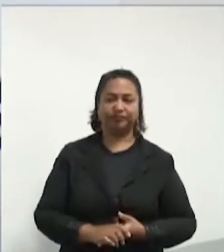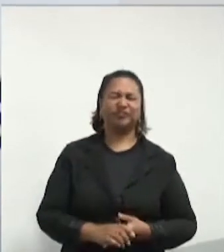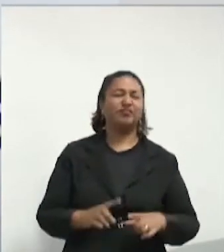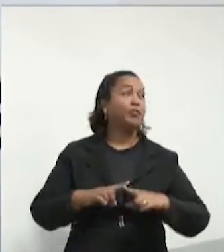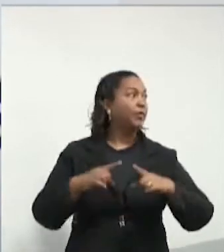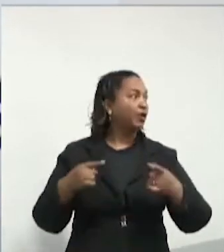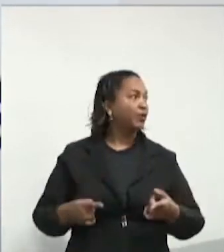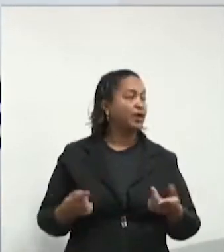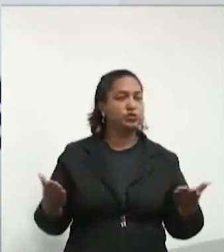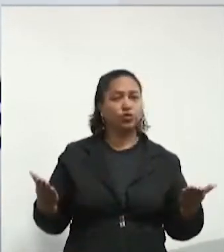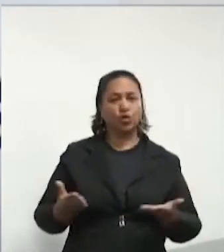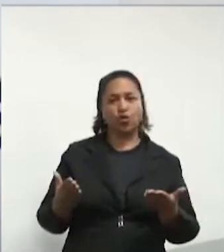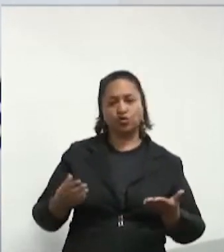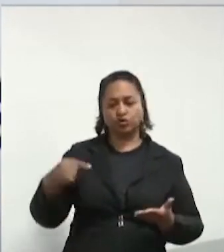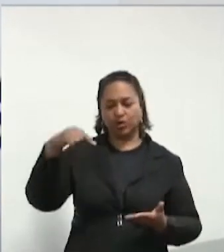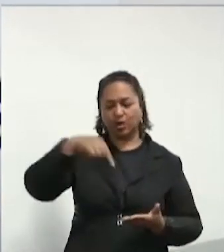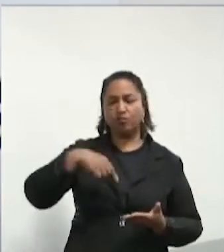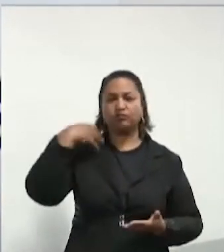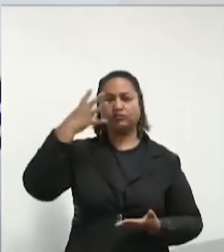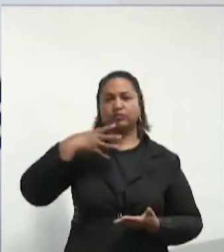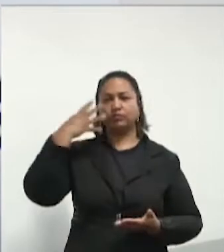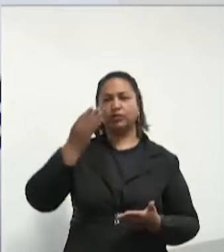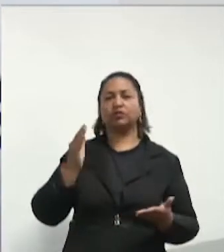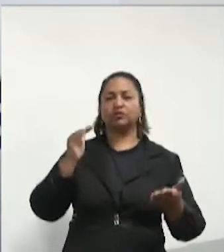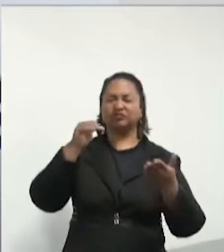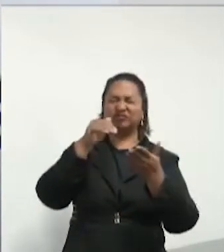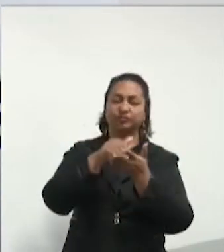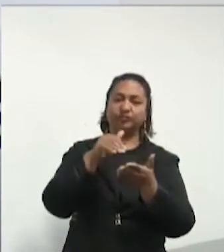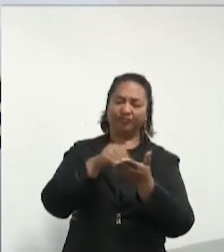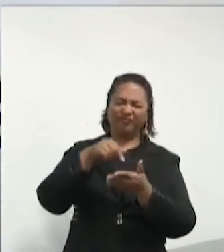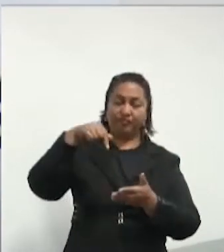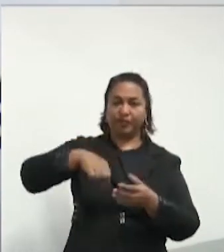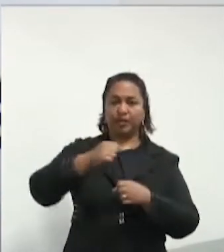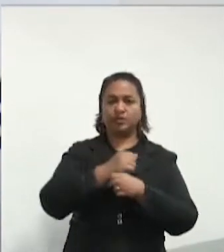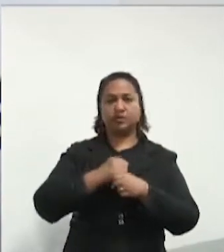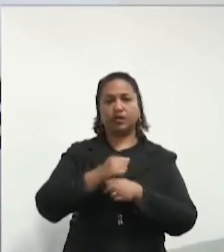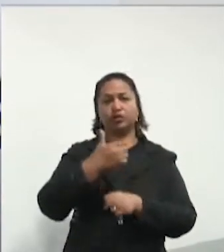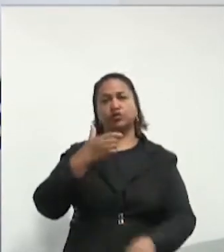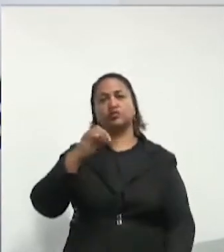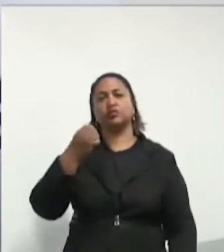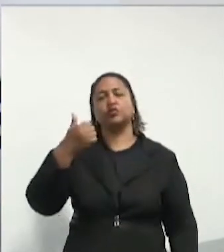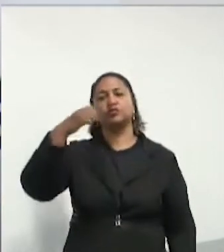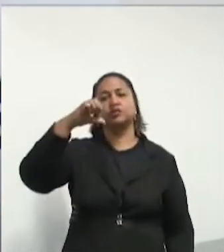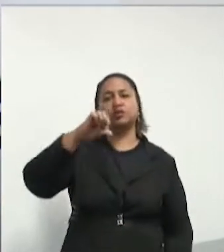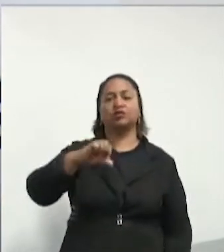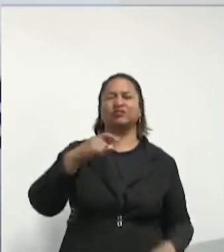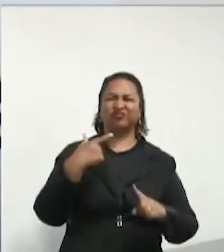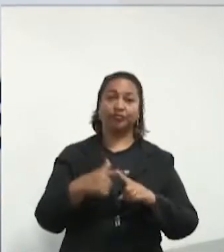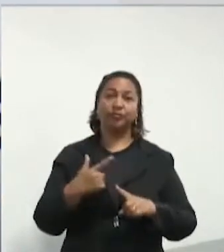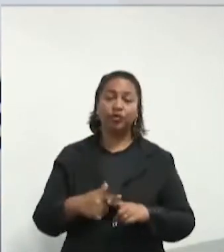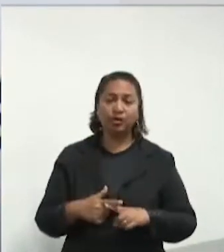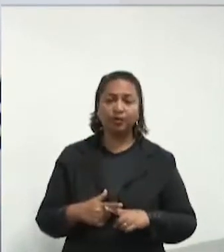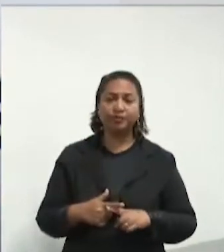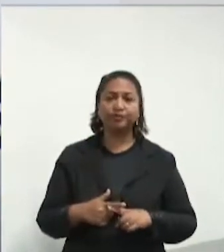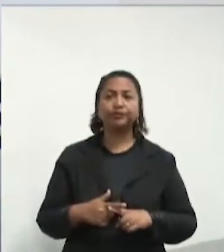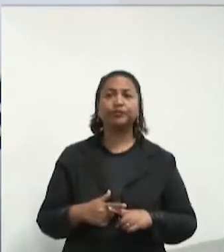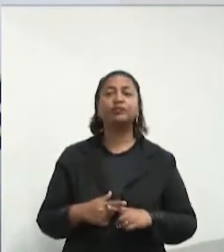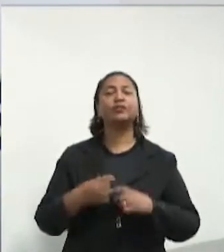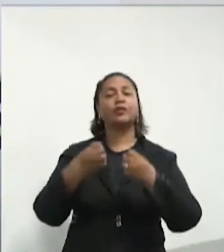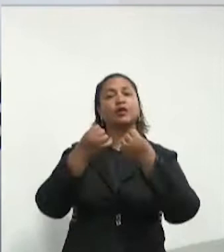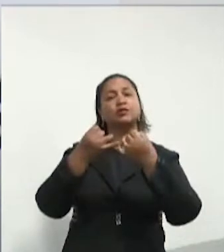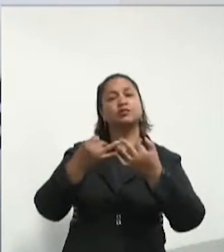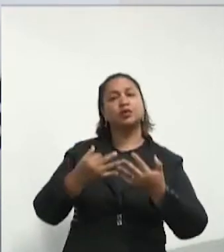último momento desse ano de 2019 justamente para poder fazer aqui um